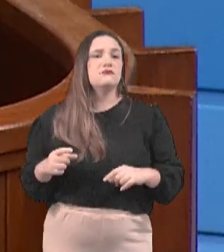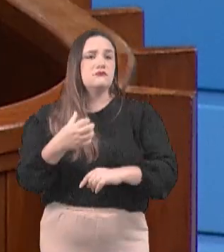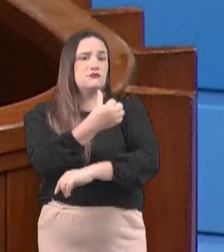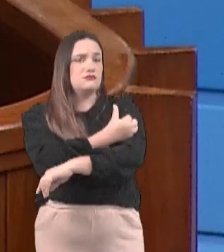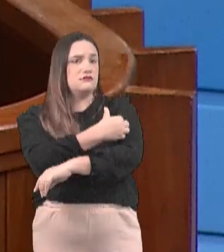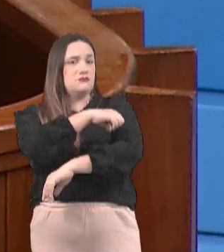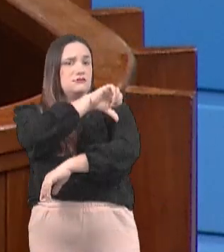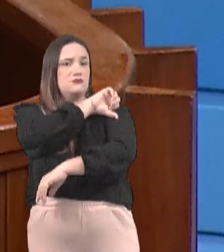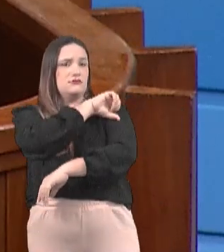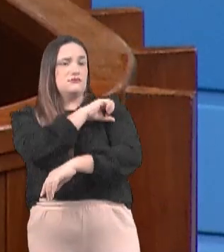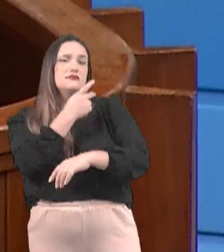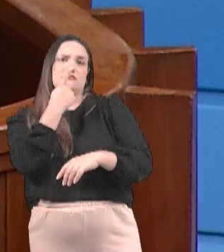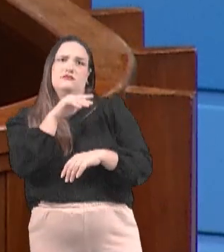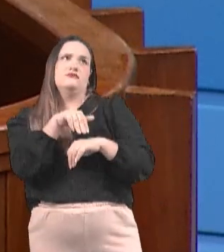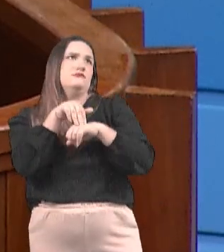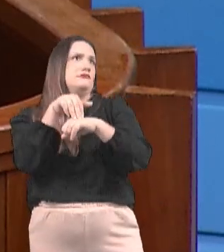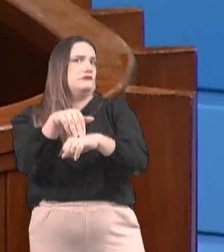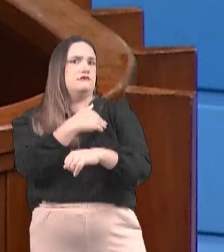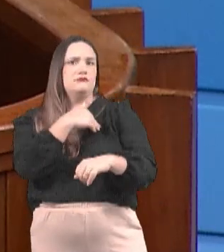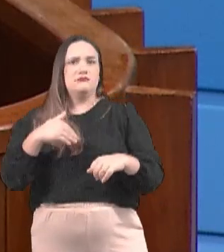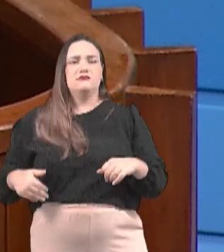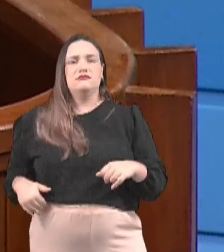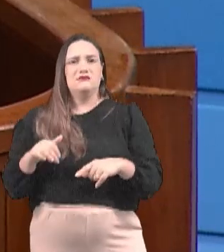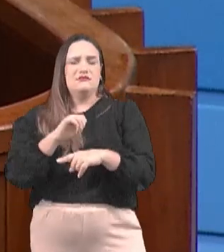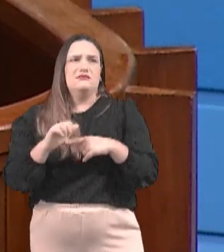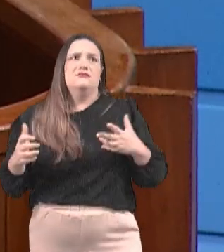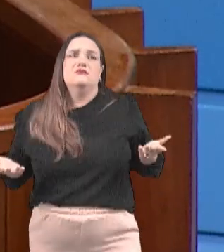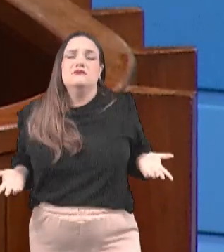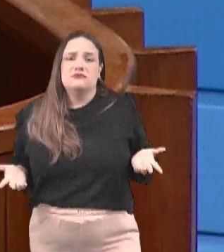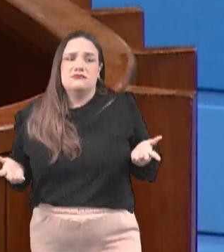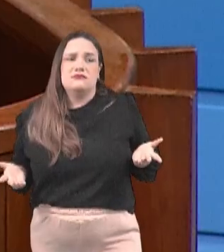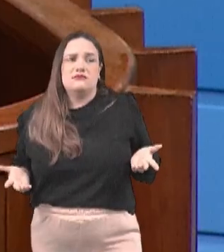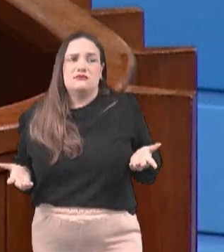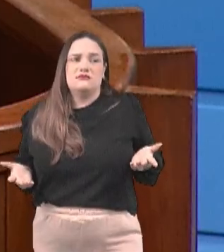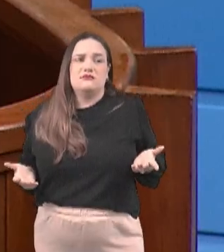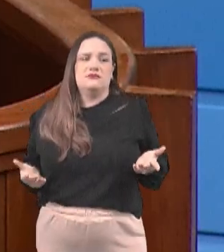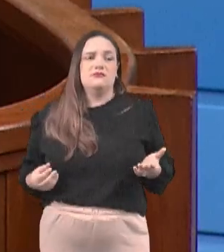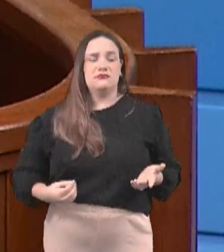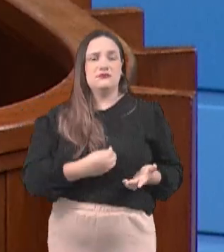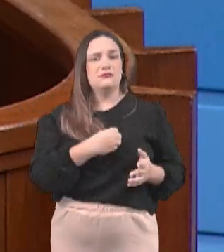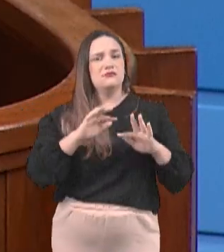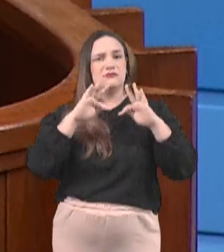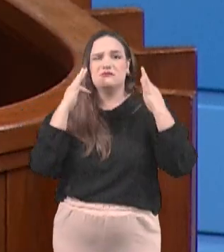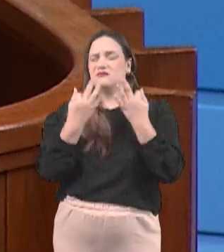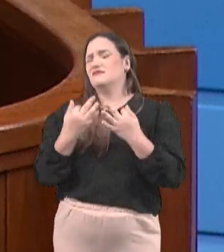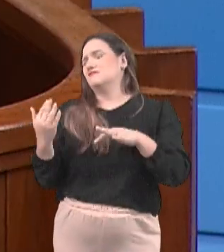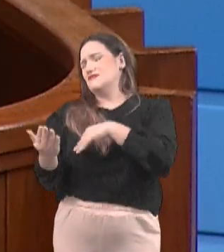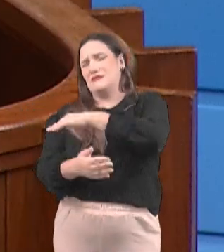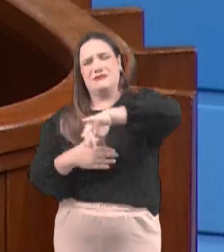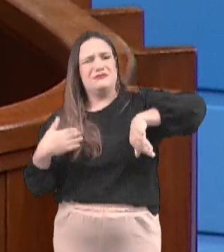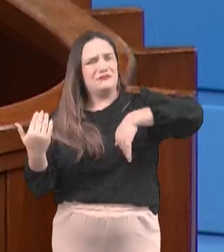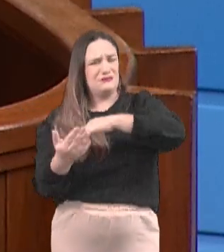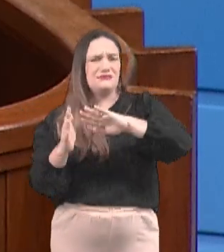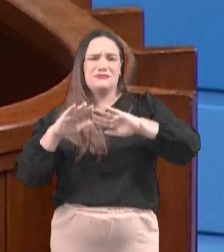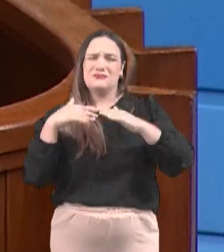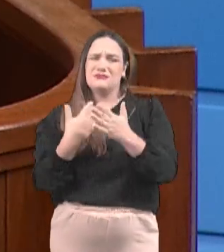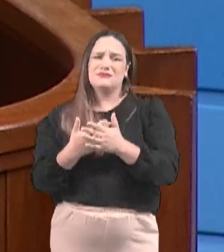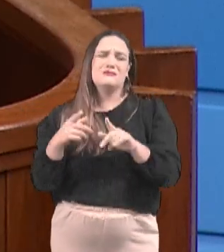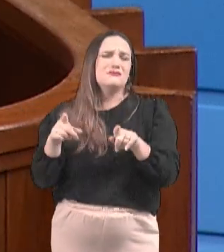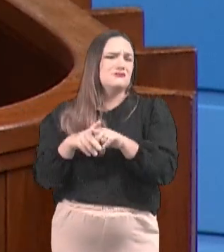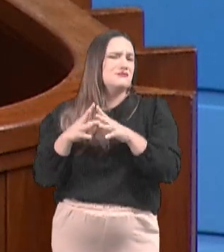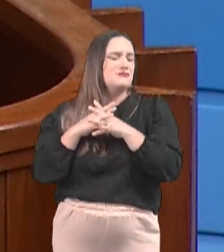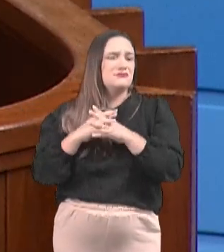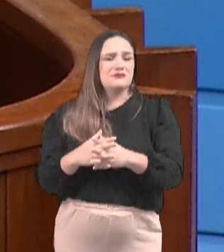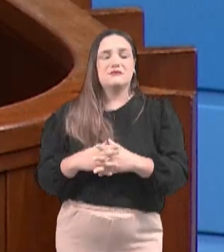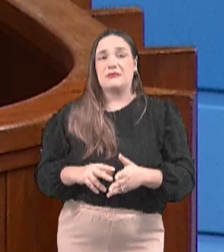o governo do Estado. Isso desorganiza a vida das famílias e também desorganiza a vida das escolas, porque